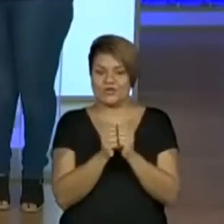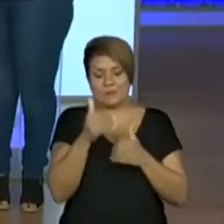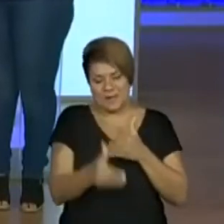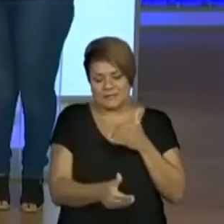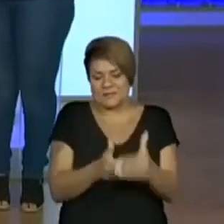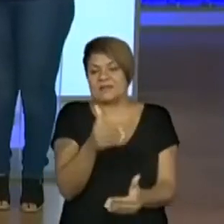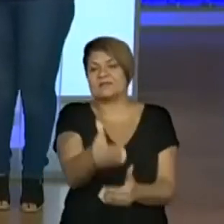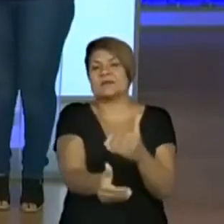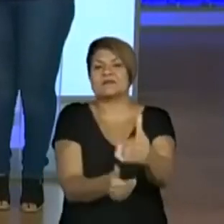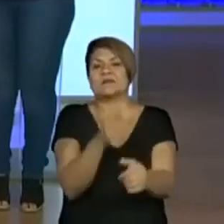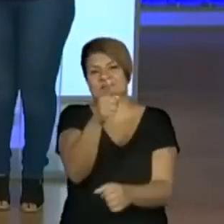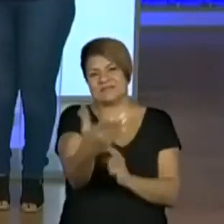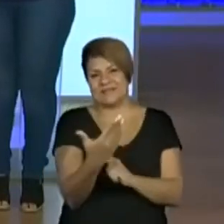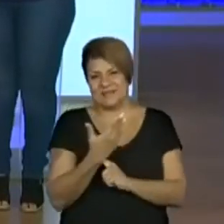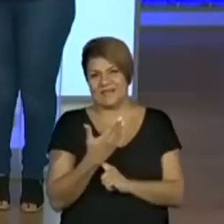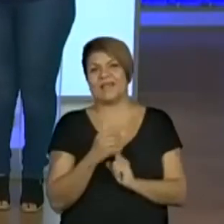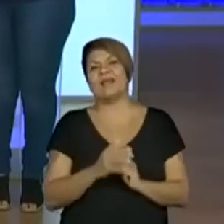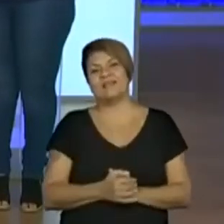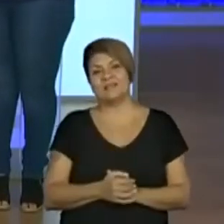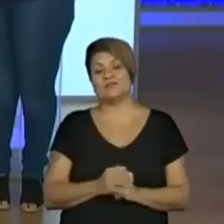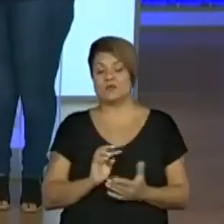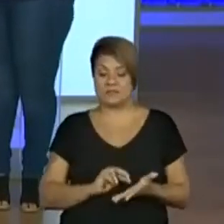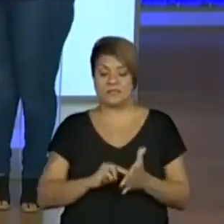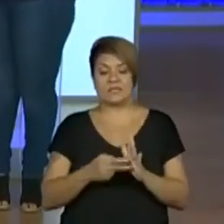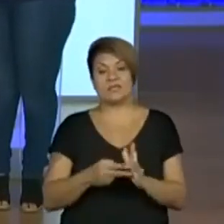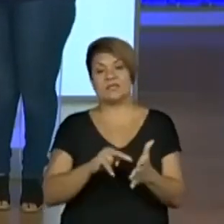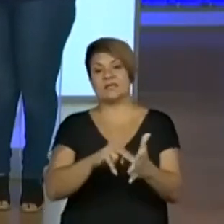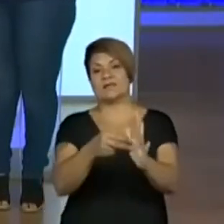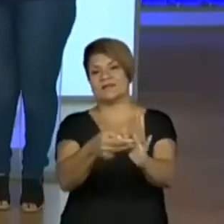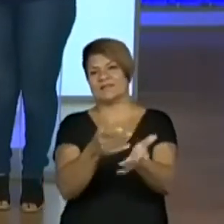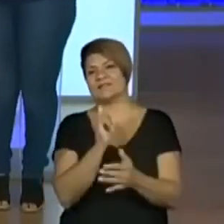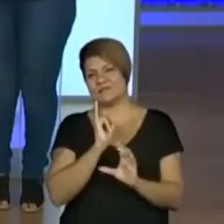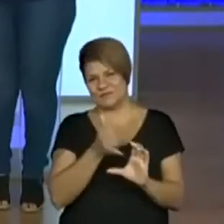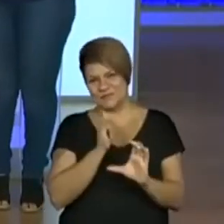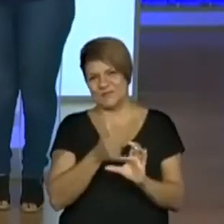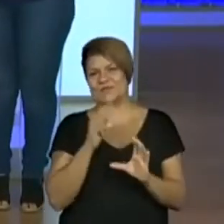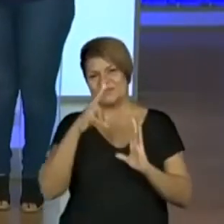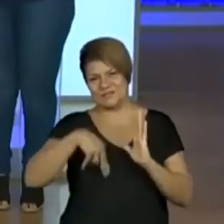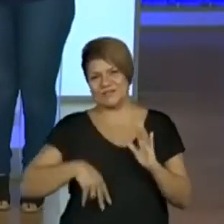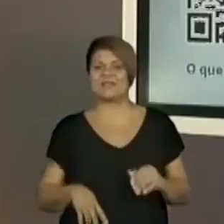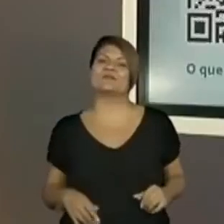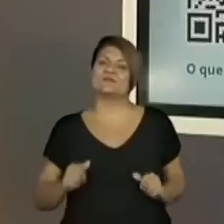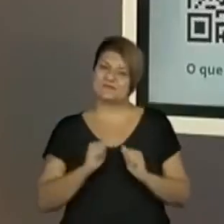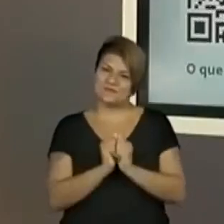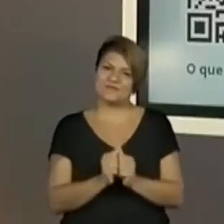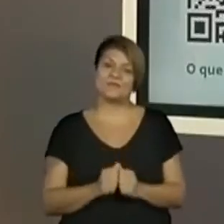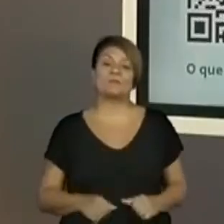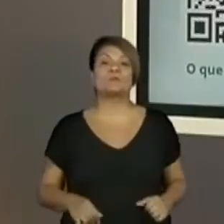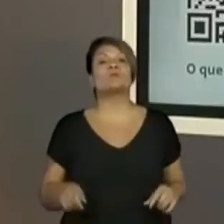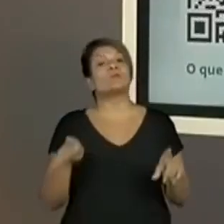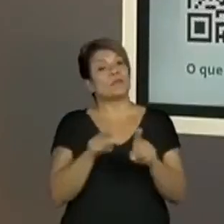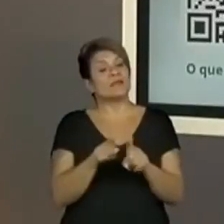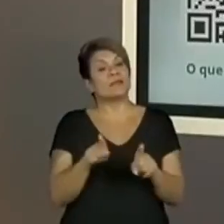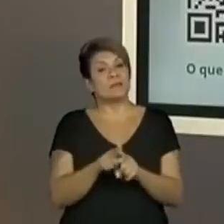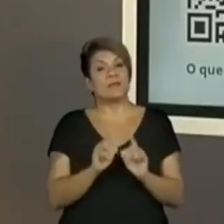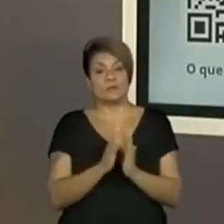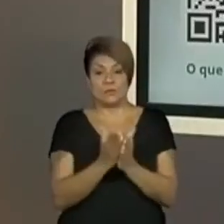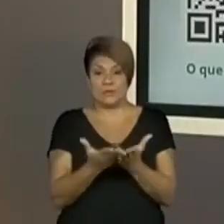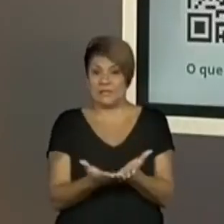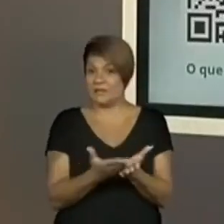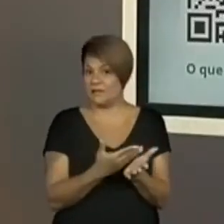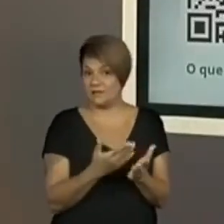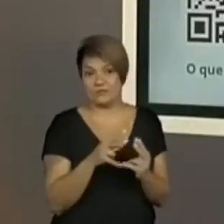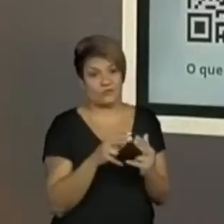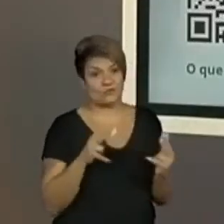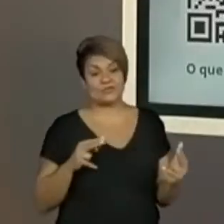com a colaboração deles, a gente foi dando sentido para este conto que a gente leu juntinhos. Sim, e trazer também a questão do livro digital, um